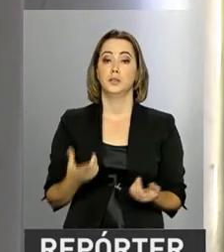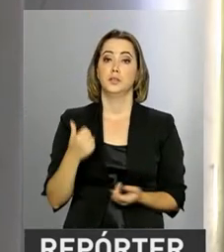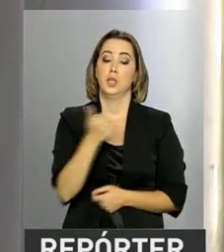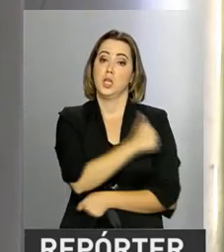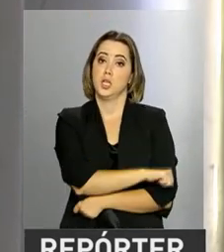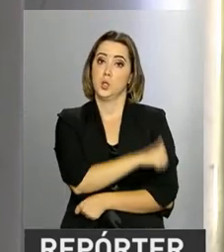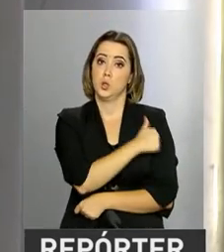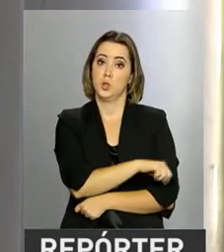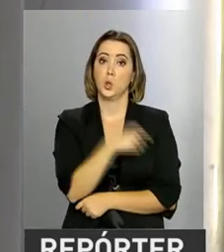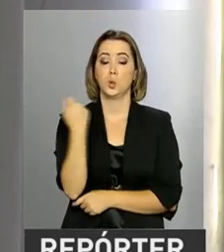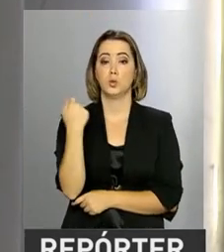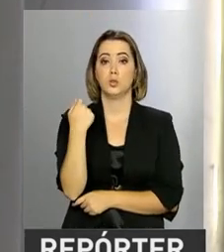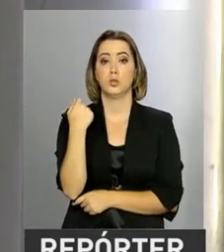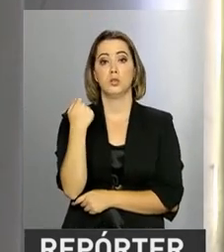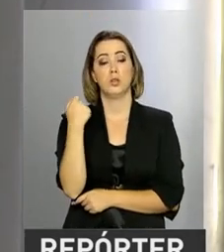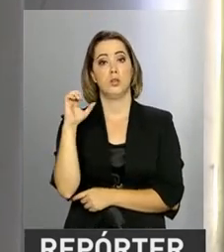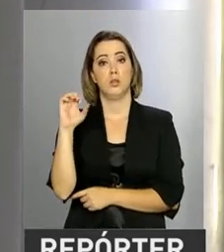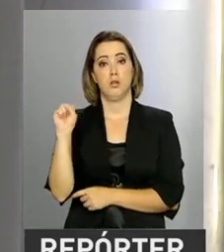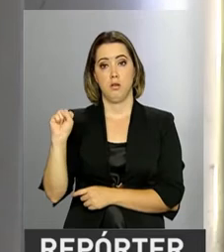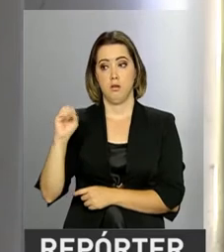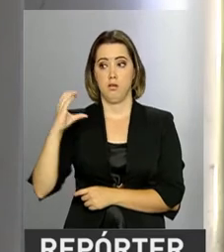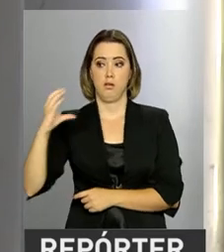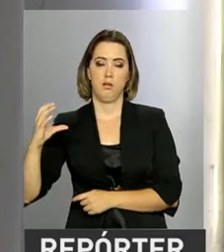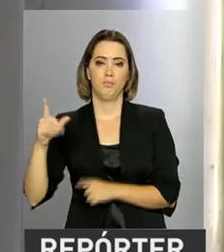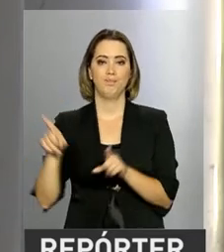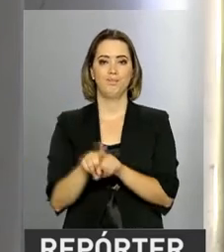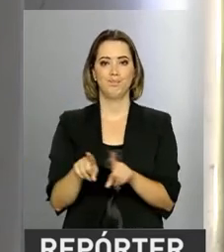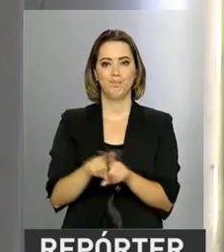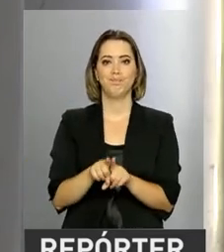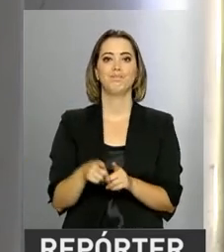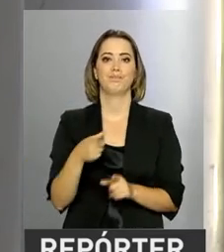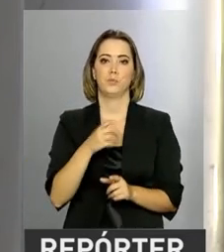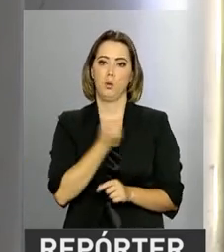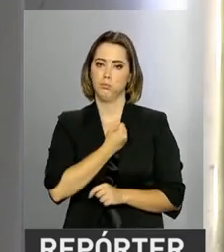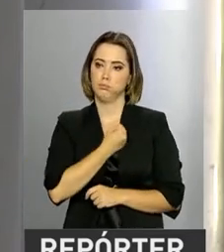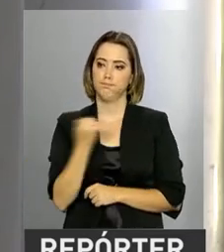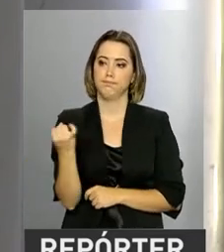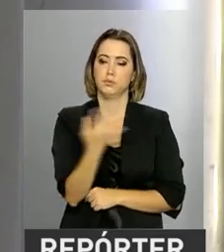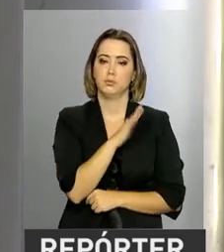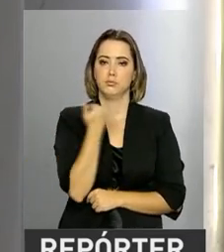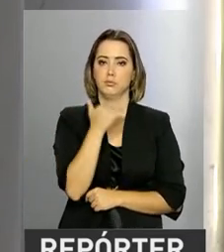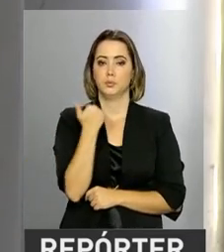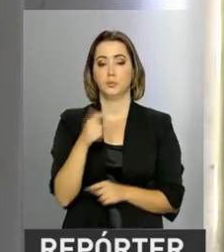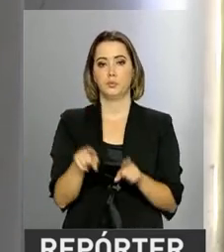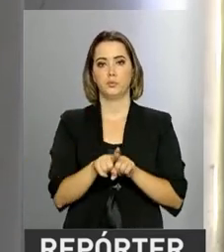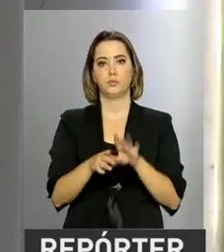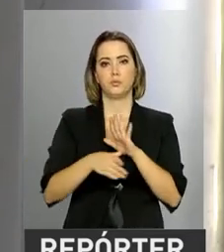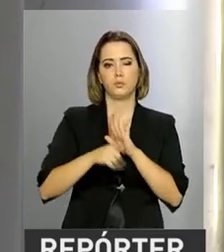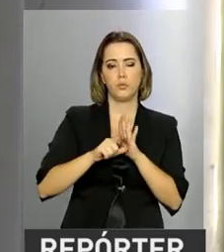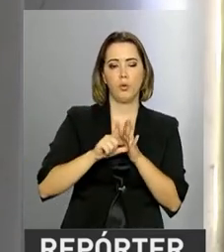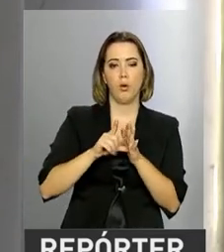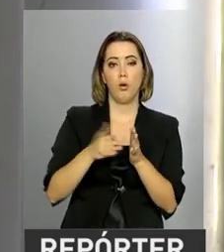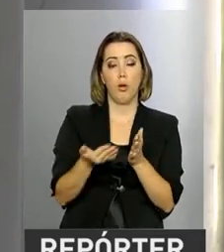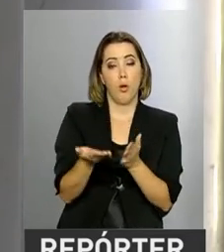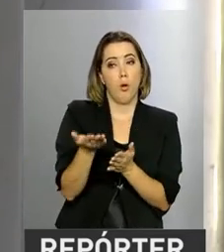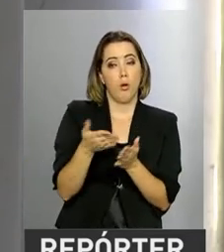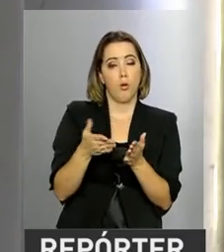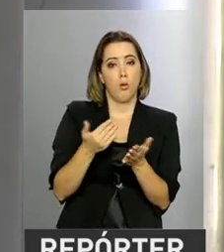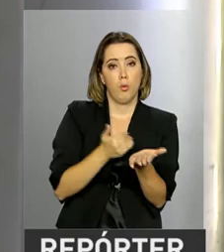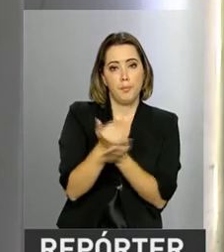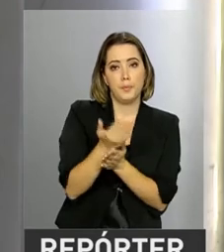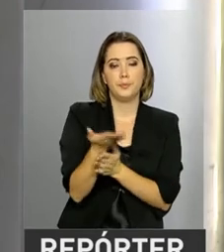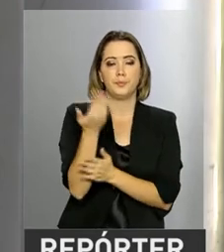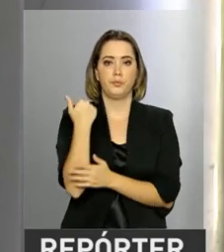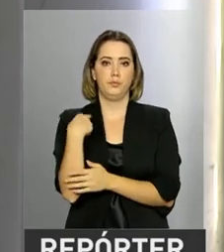como é começou na sexta feira da semana passada dia 24 de fevereiro e terminou ontem foram utilizados nem